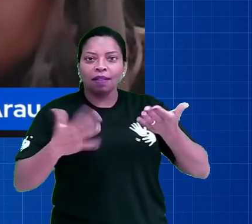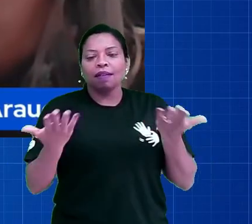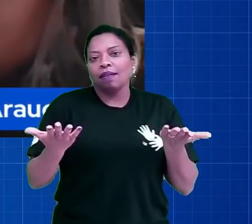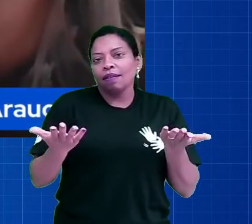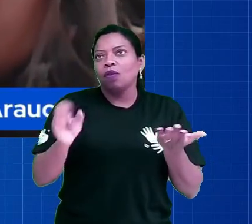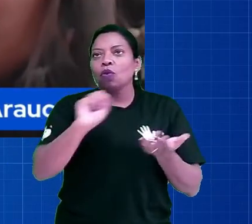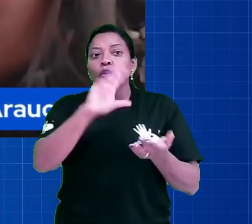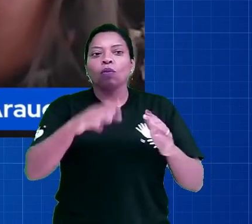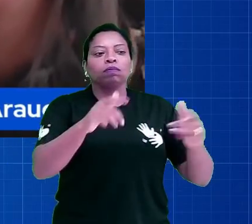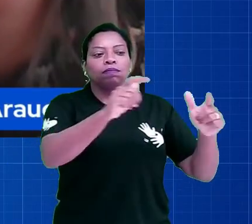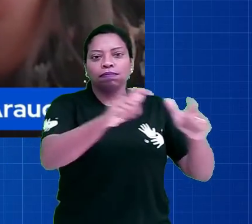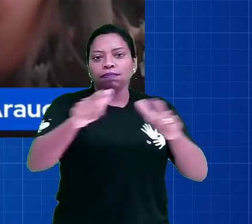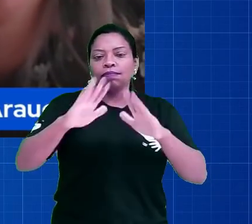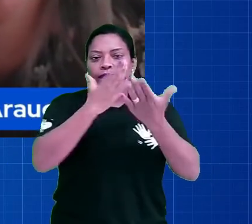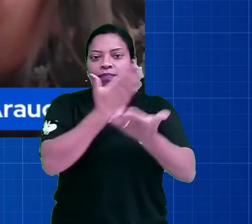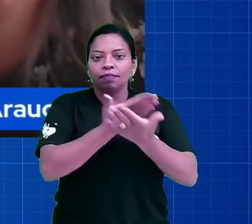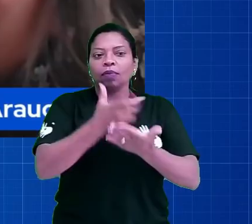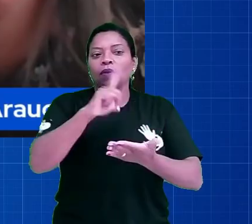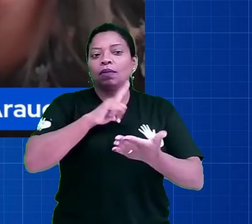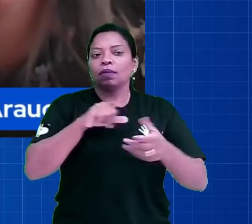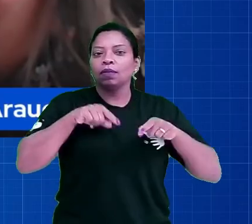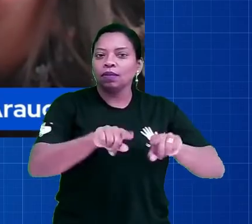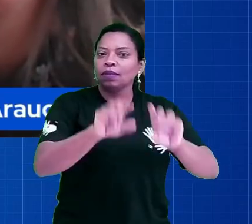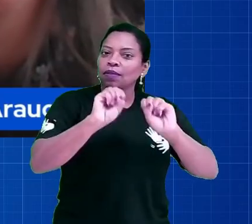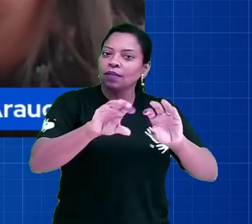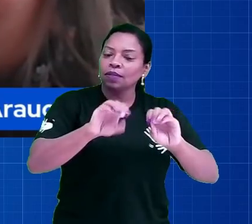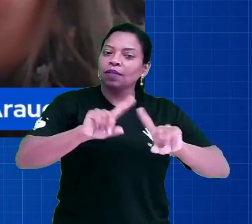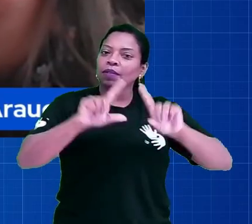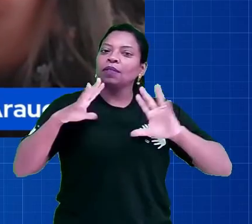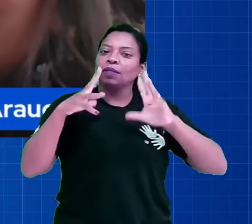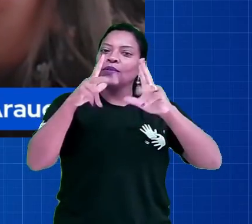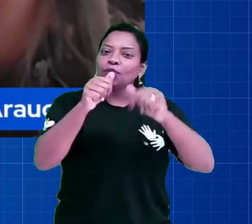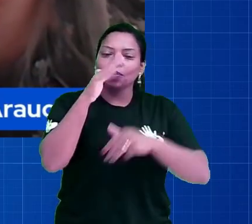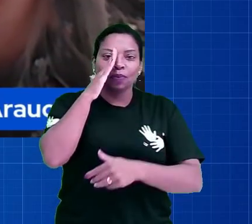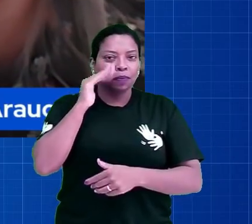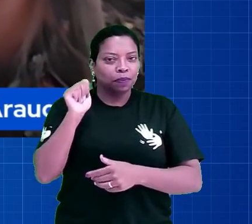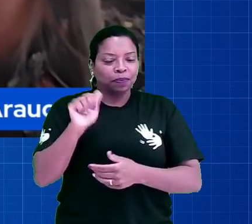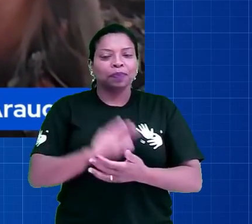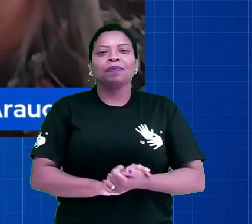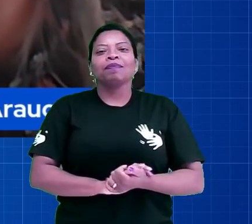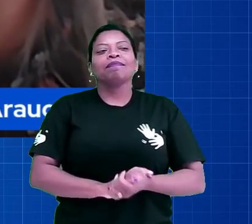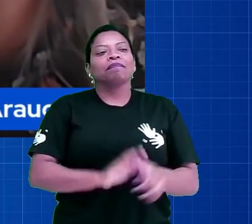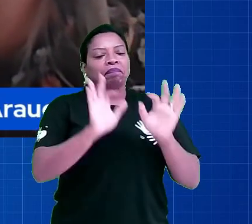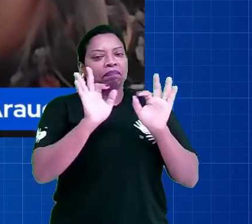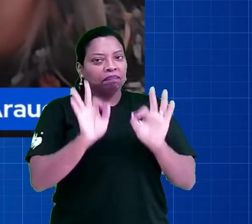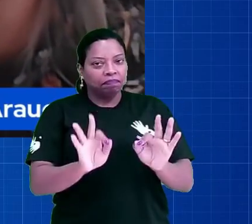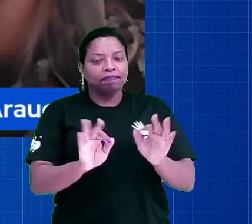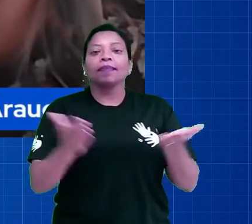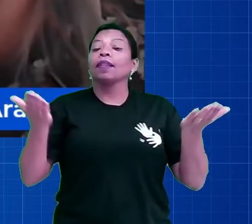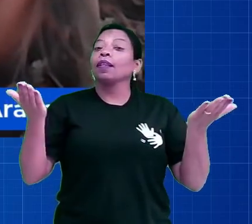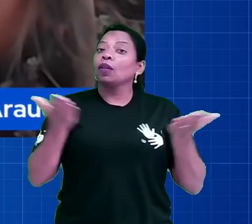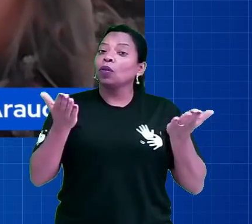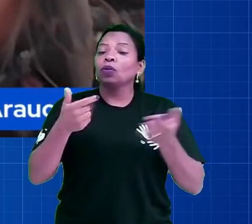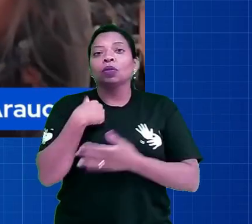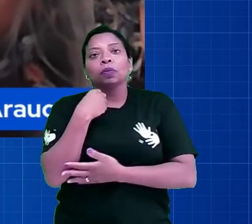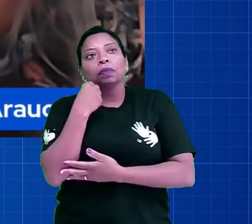mas, assim, da rede como um todo mesmo. Exatamente. E lembrando que hoje o que a gente tentou fazer